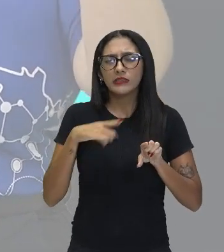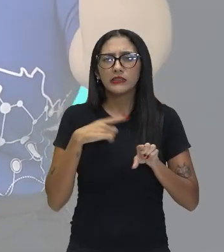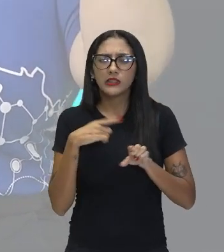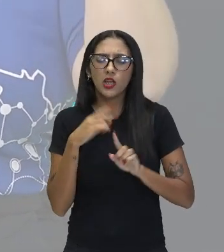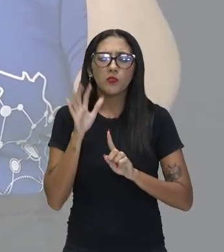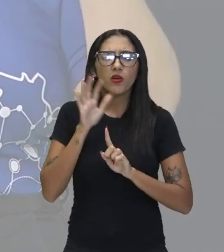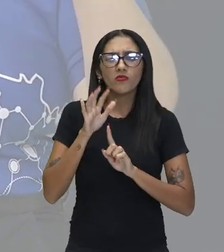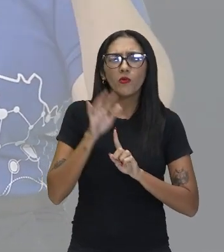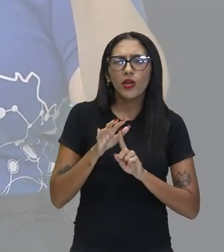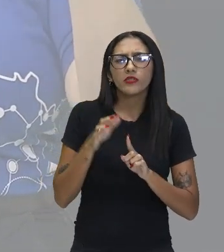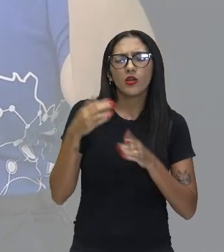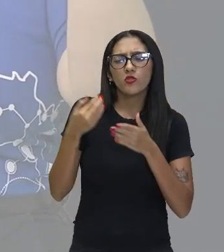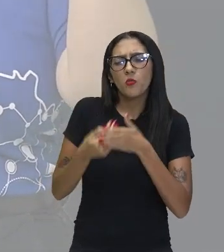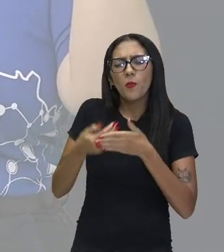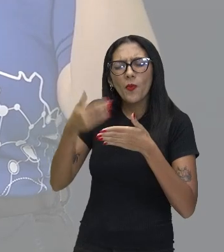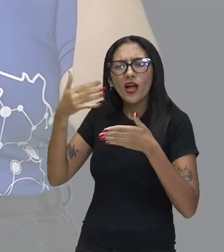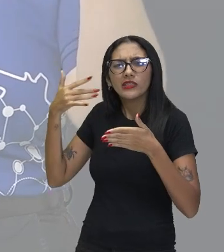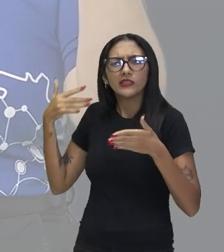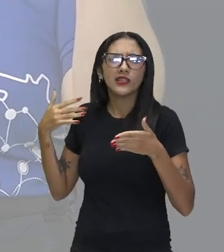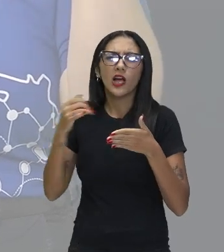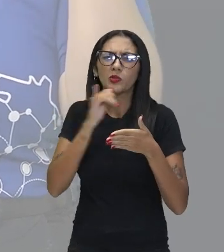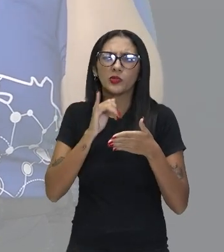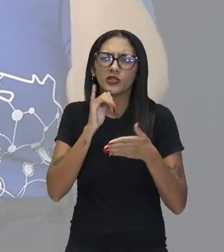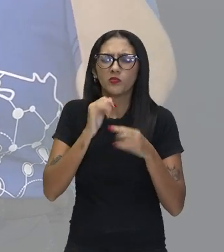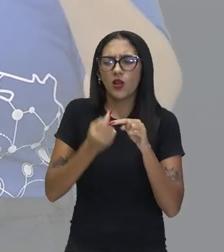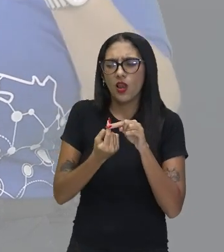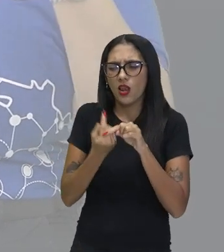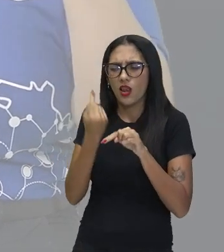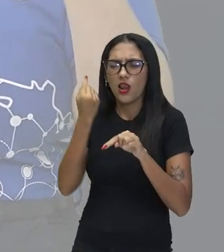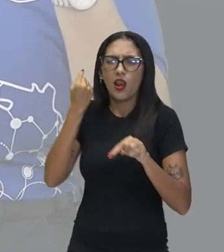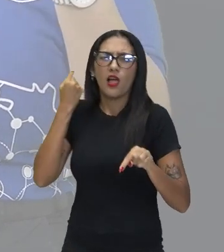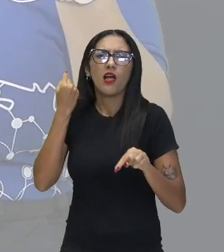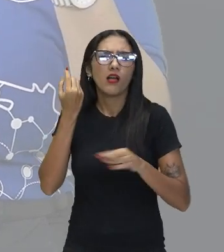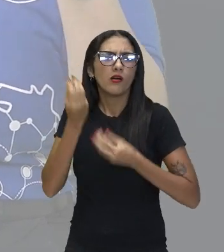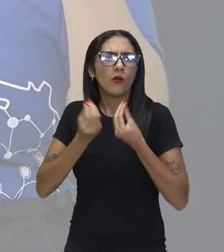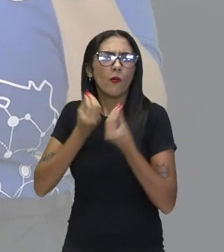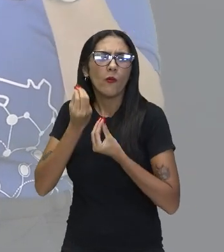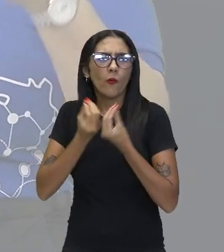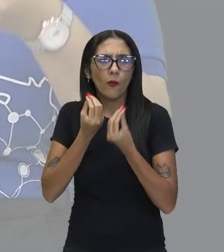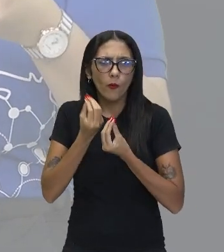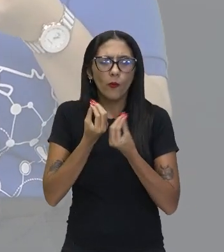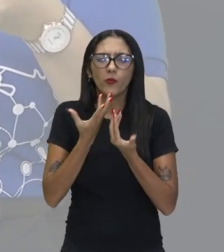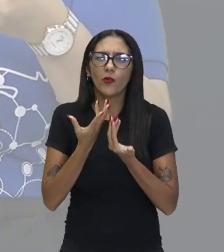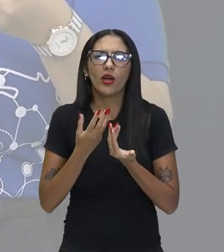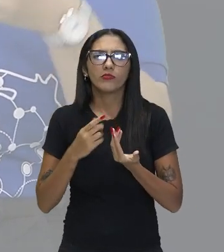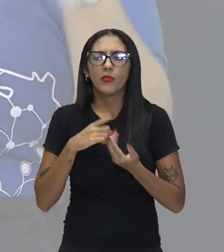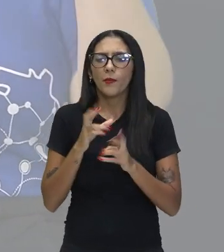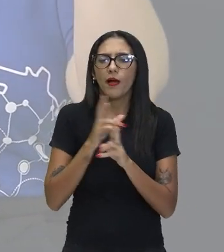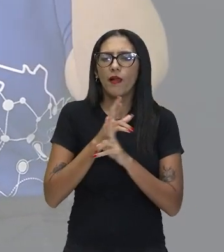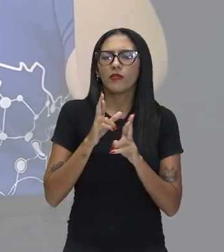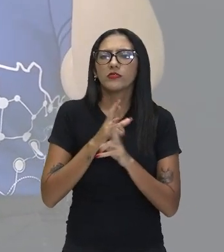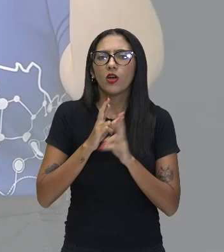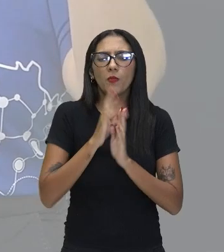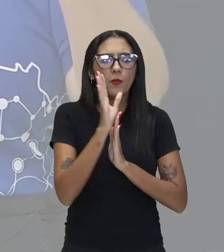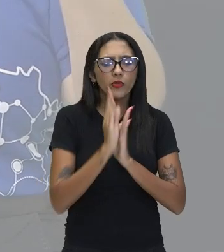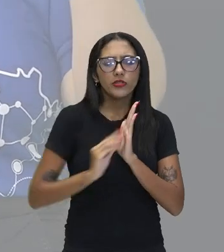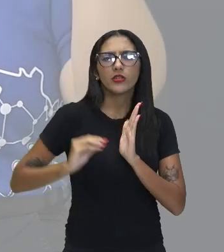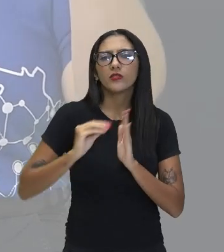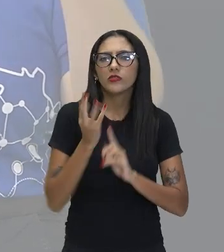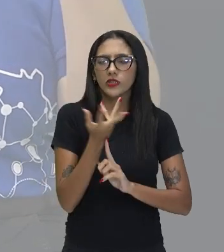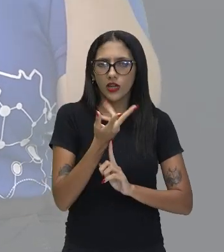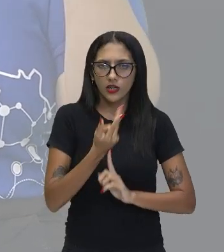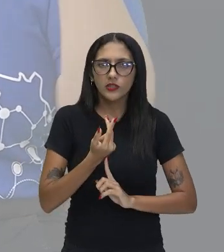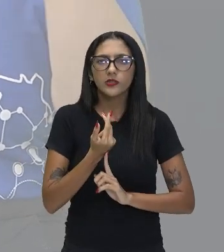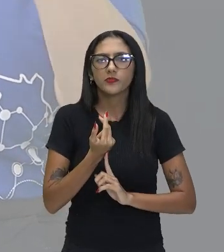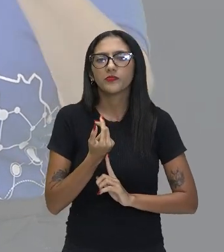que fosse buscar lá nas origens essa forma de inspiração de fazer arte, tá bom? E aí, eles buscavam